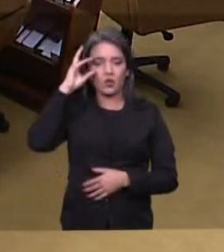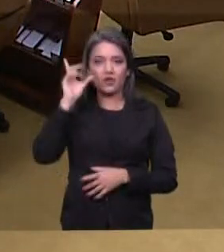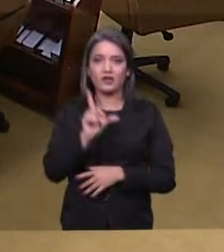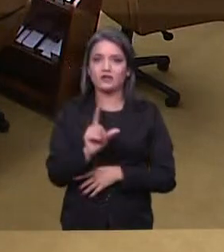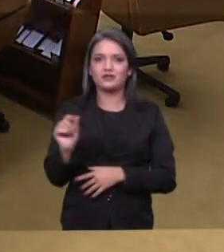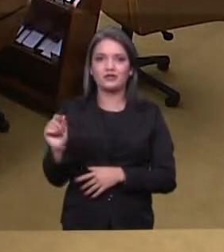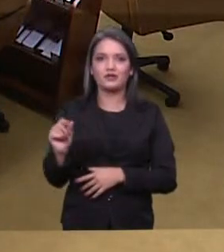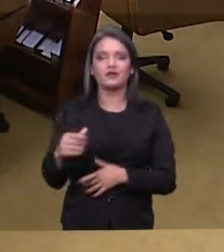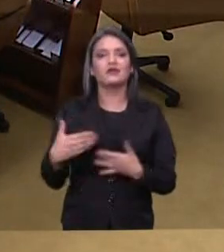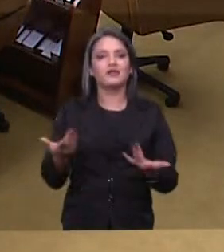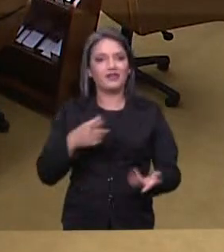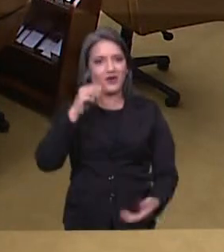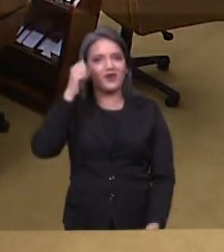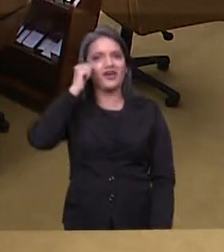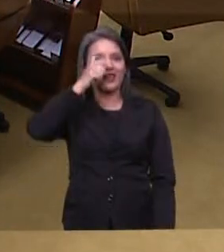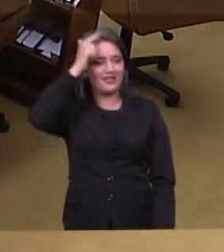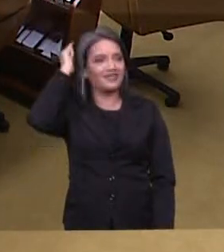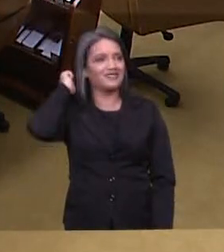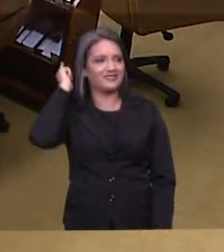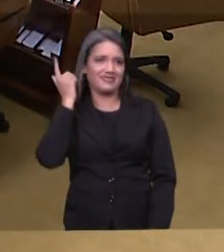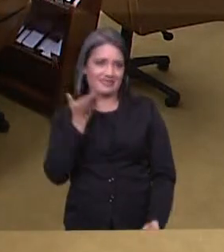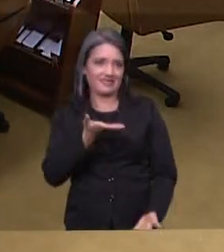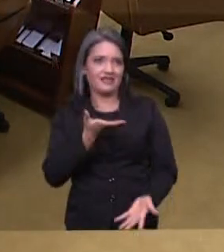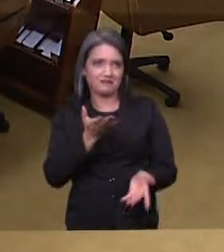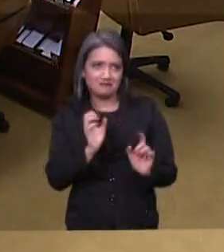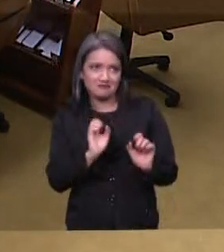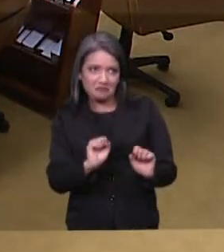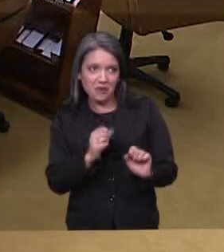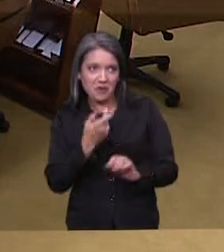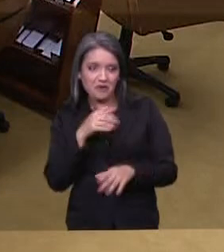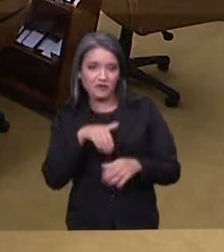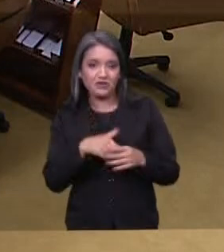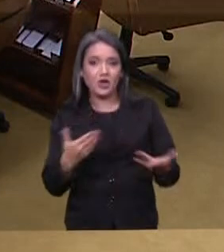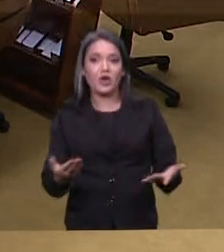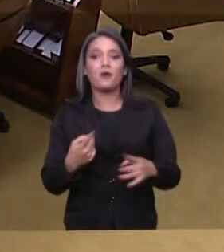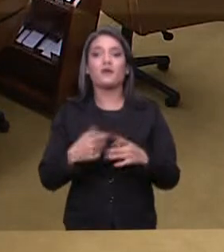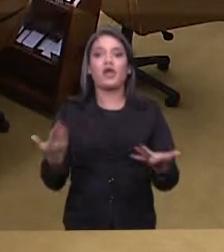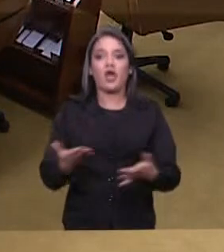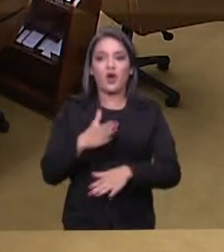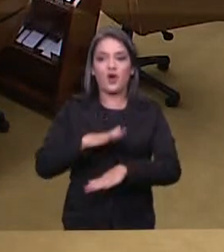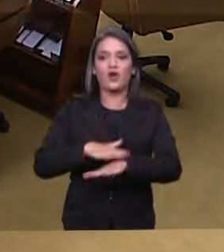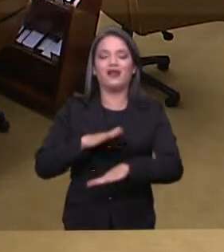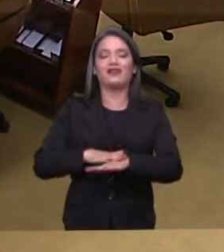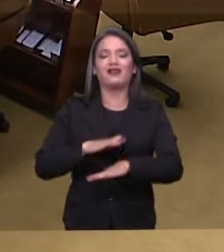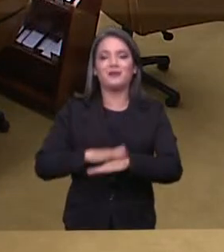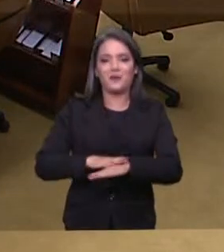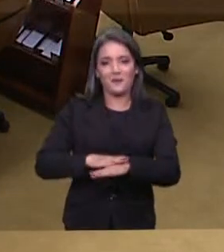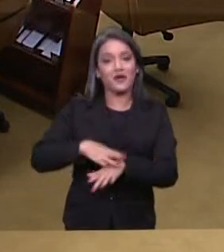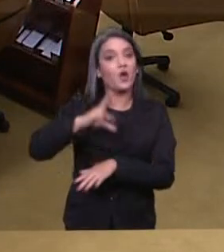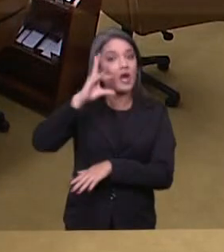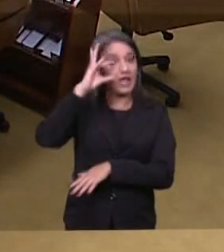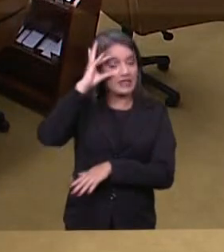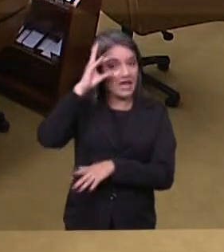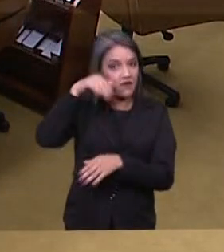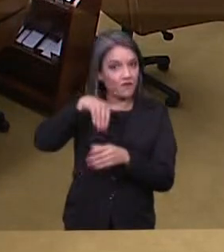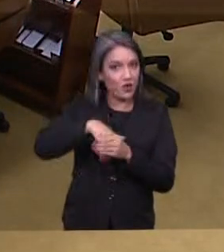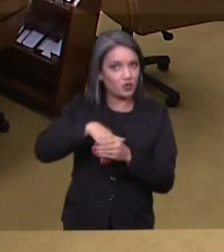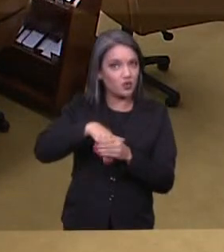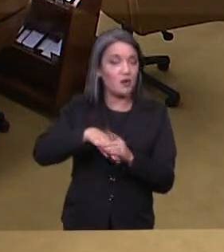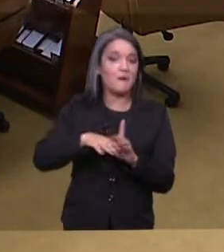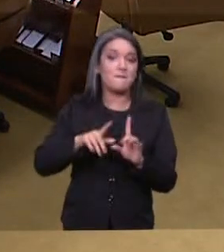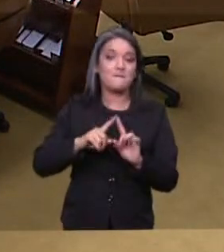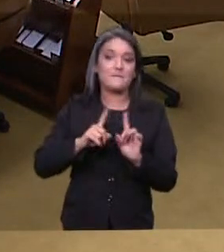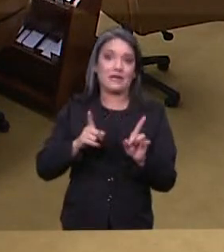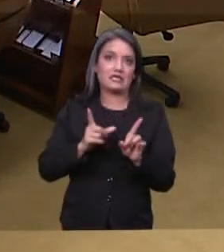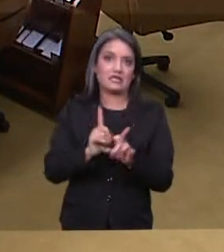ministro Alexandre, Vossa Excelência tem alguma oposição? É que seria agora o momento do ministro André Mendonça votar.